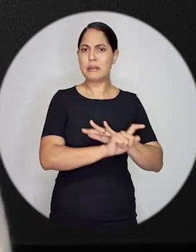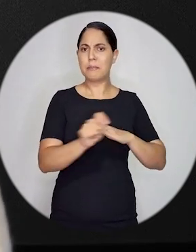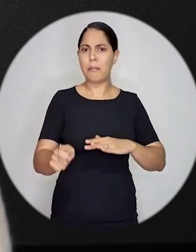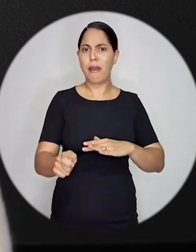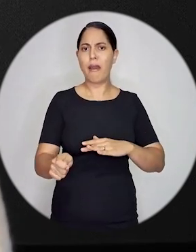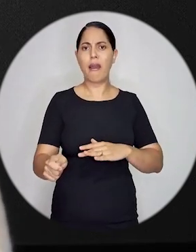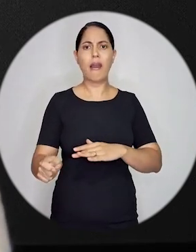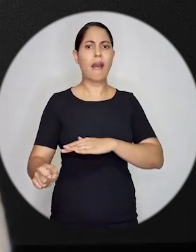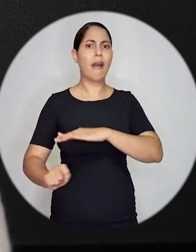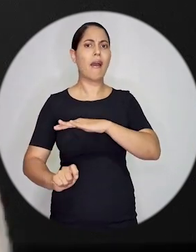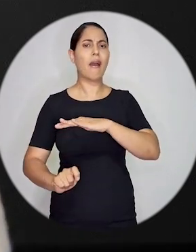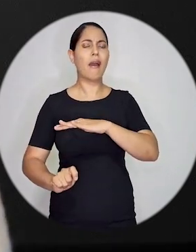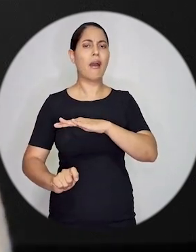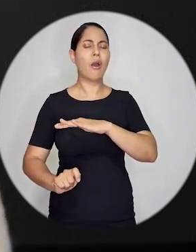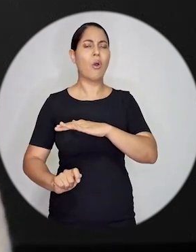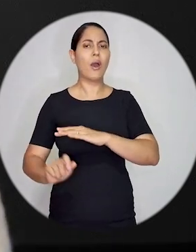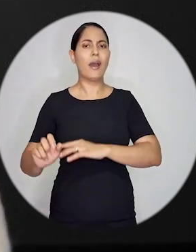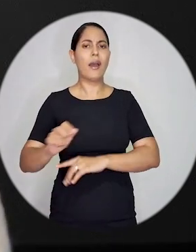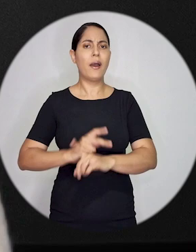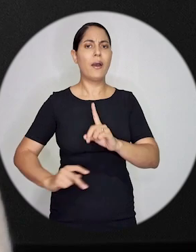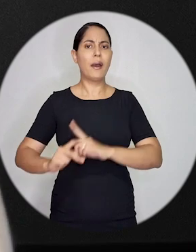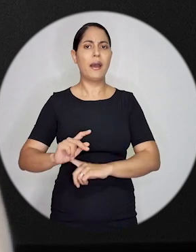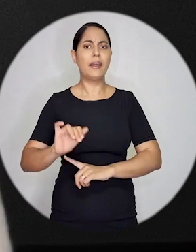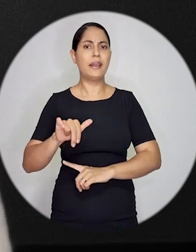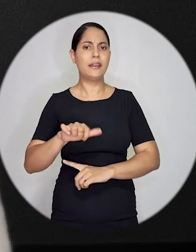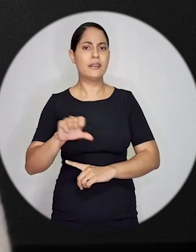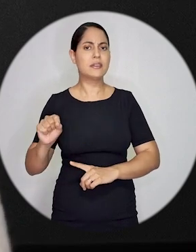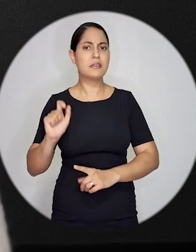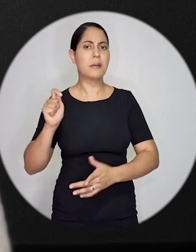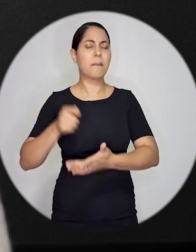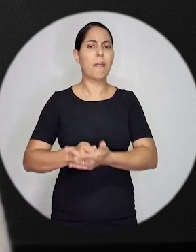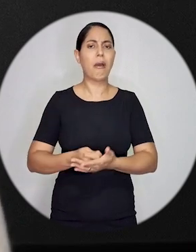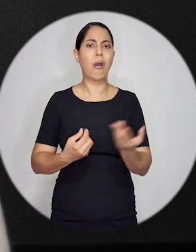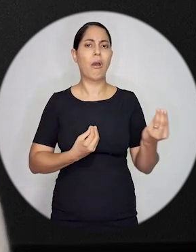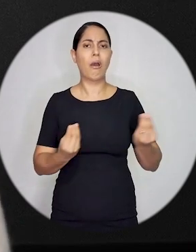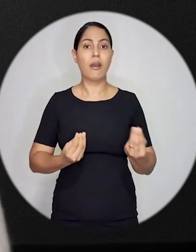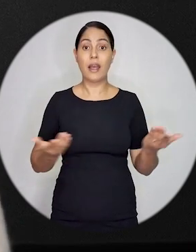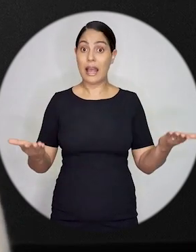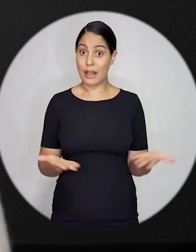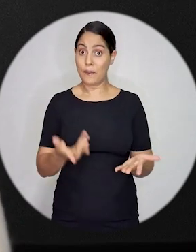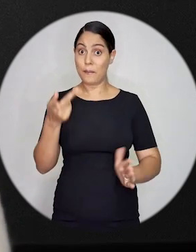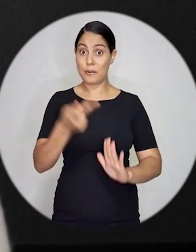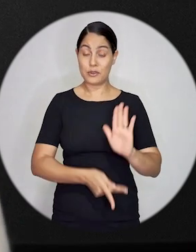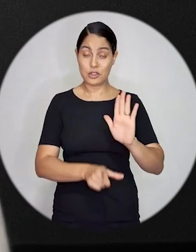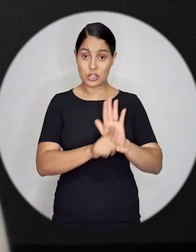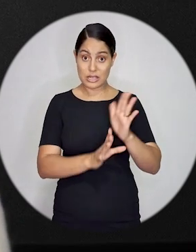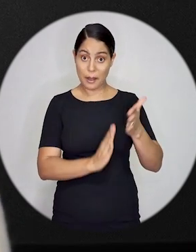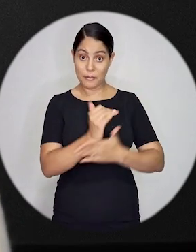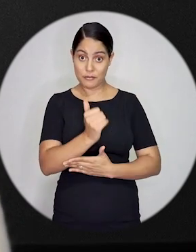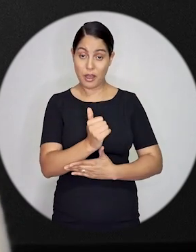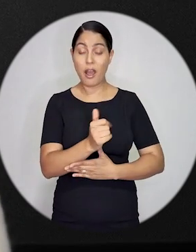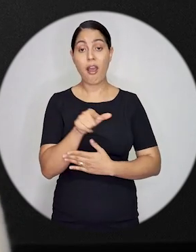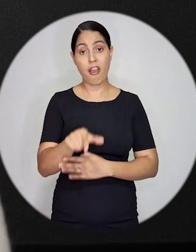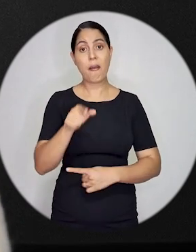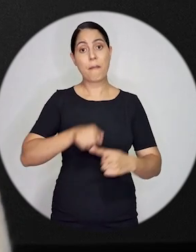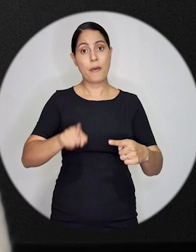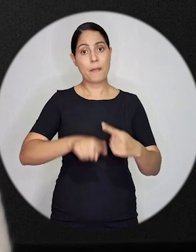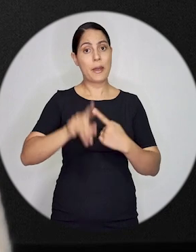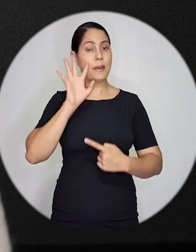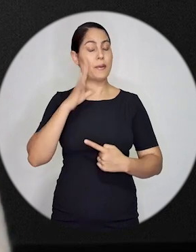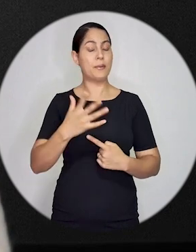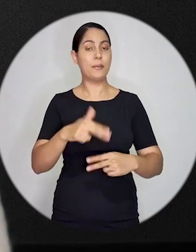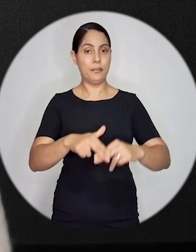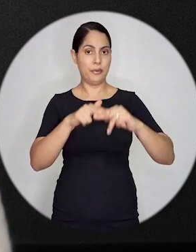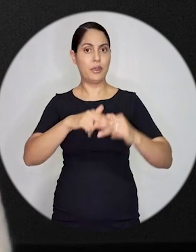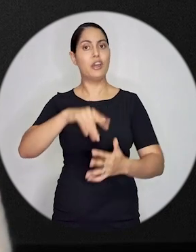ou o INSS que deve pagar. A aprovação deste projeto de lei pode vir a sanar todos esses problemas e